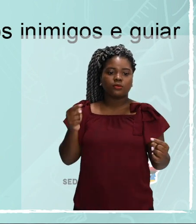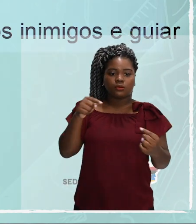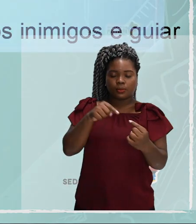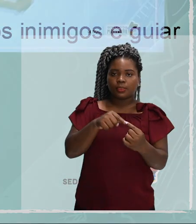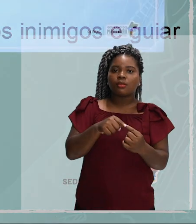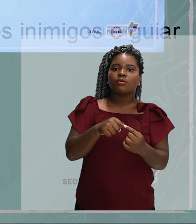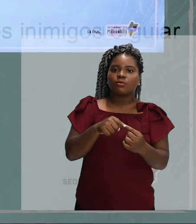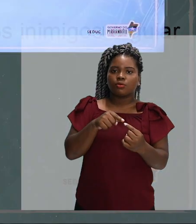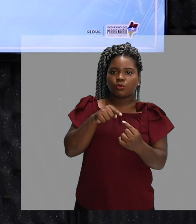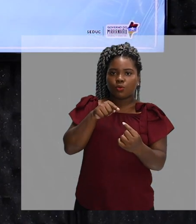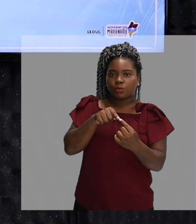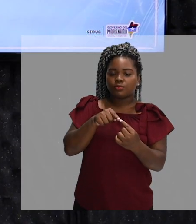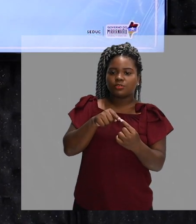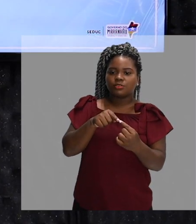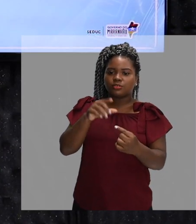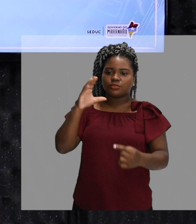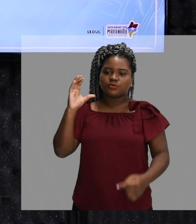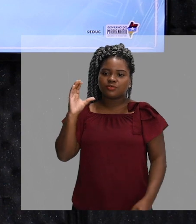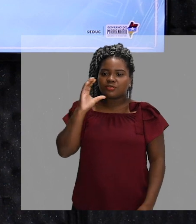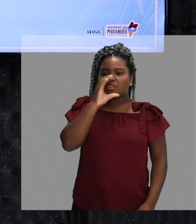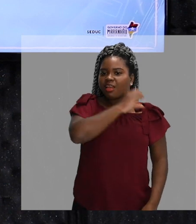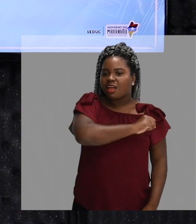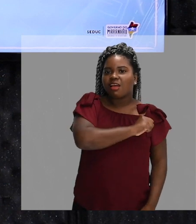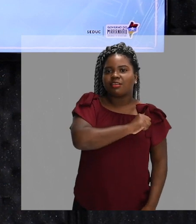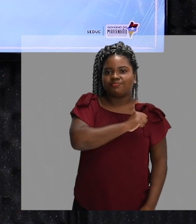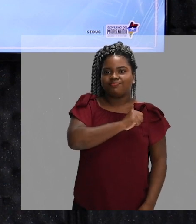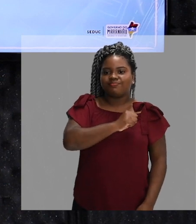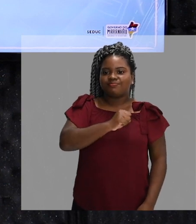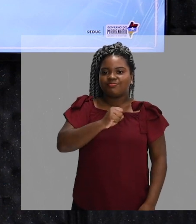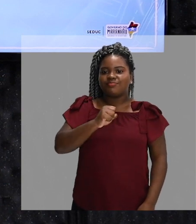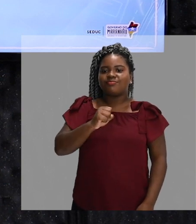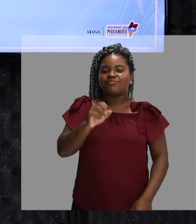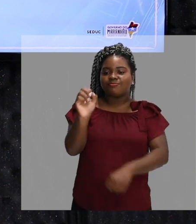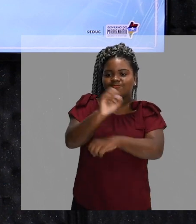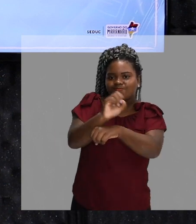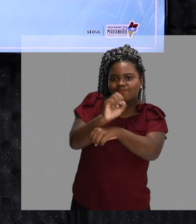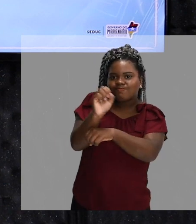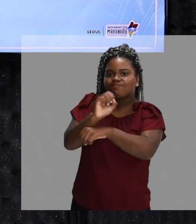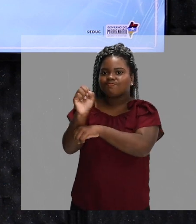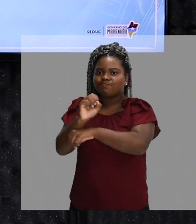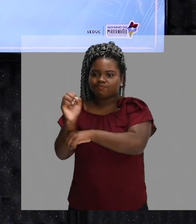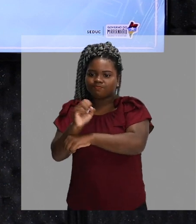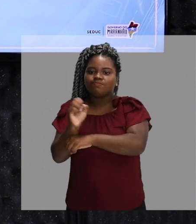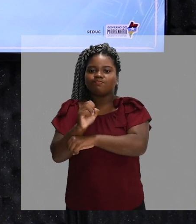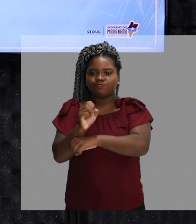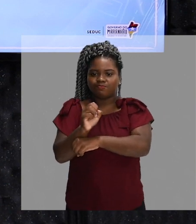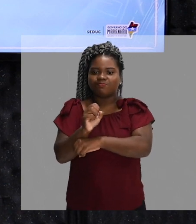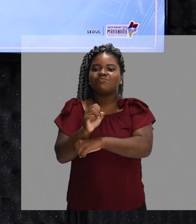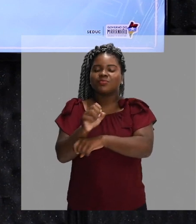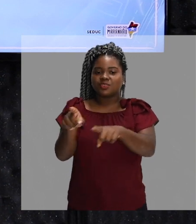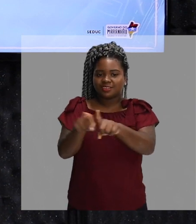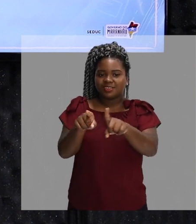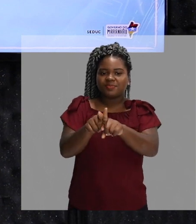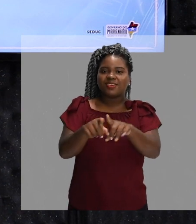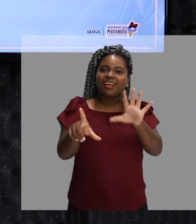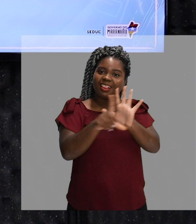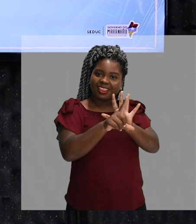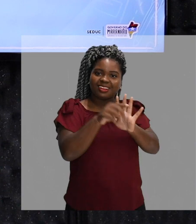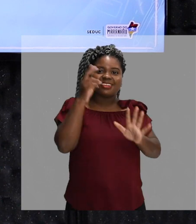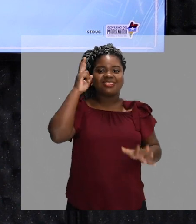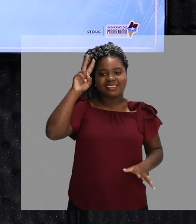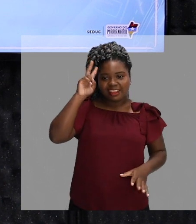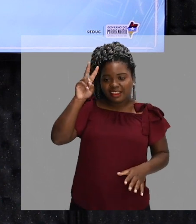a velocidade dos automóveis. Isso aqui os motoristas não gostam muito, porque os radares eles são utilizados